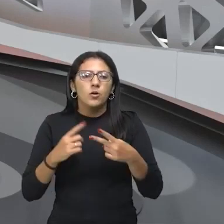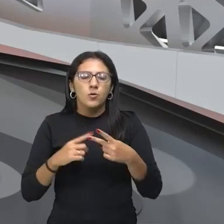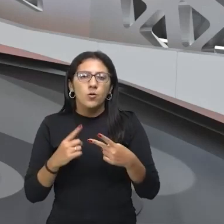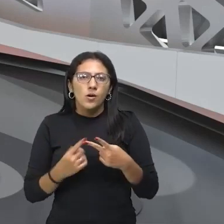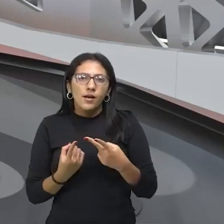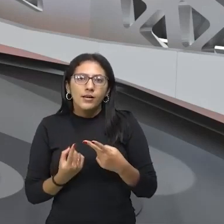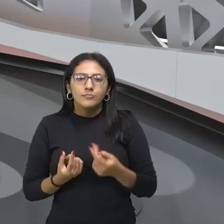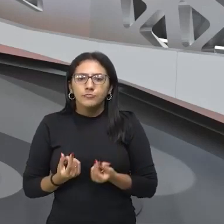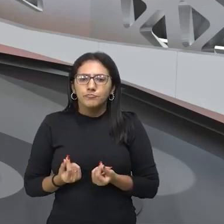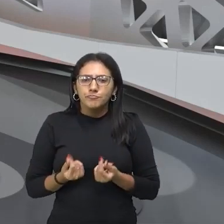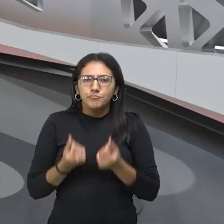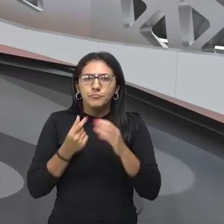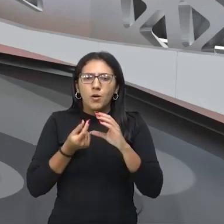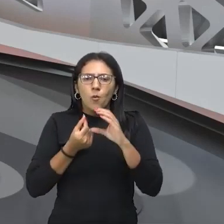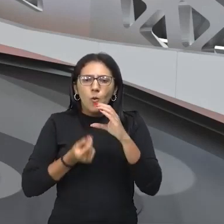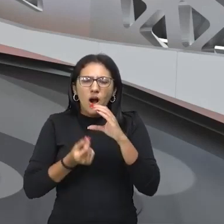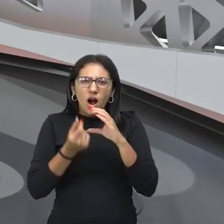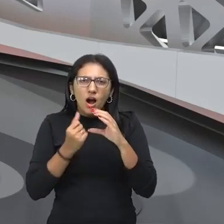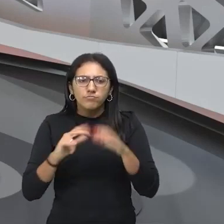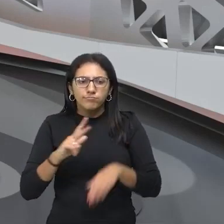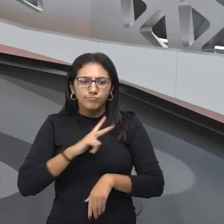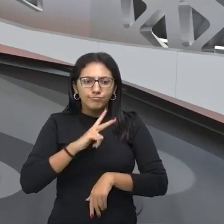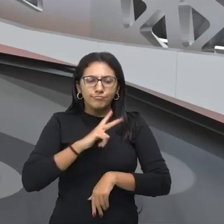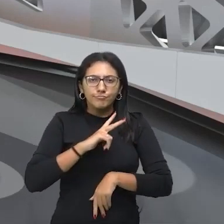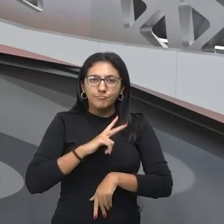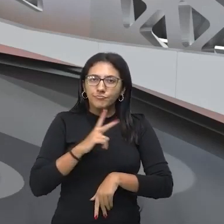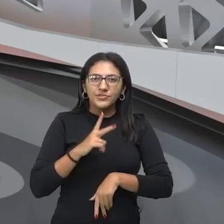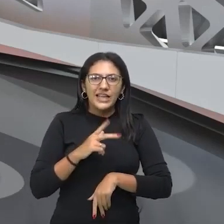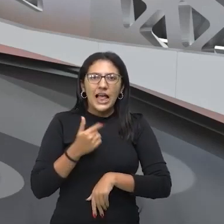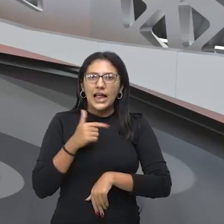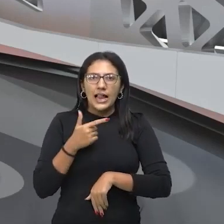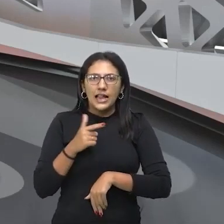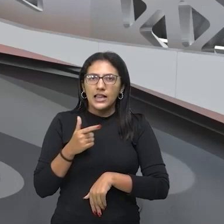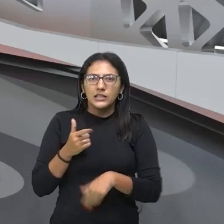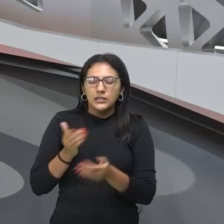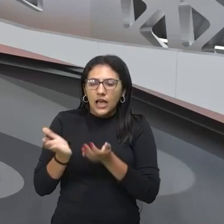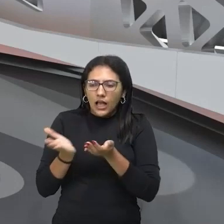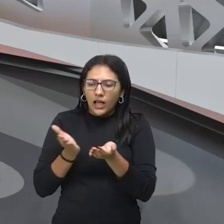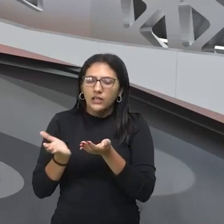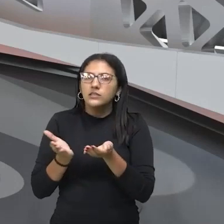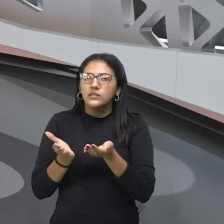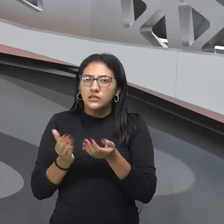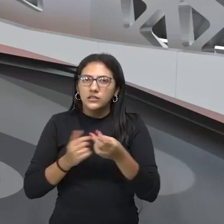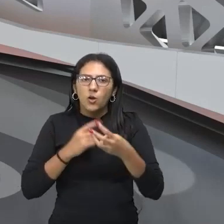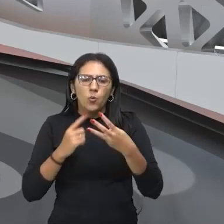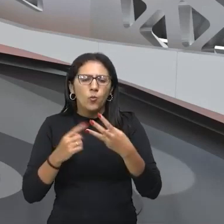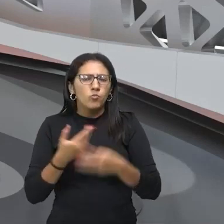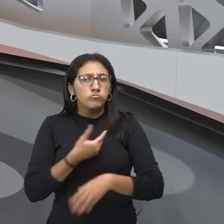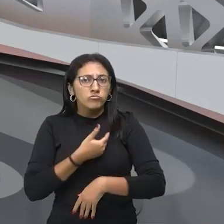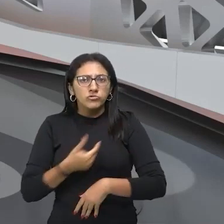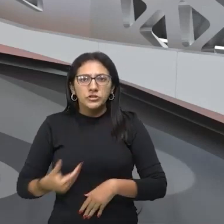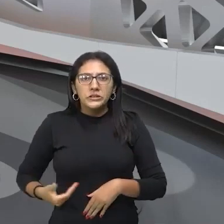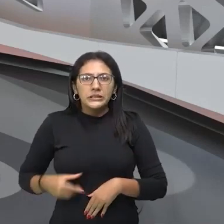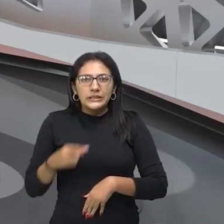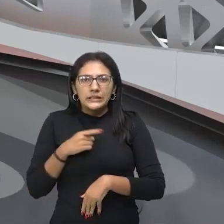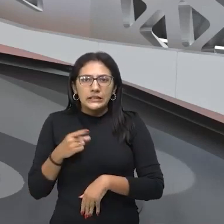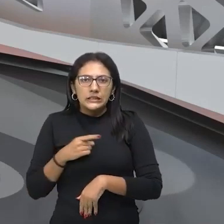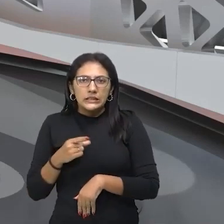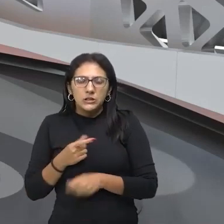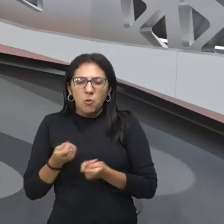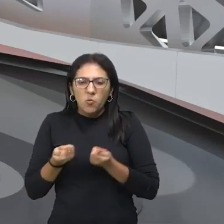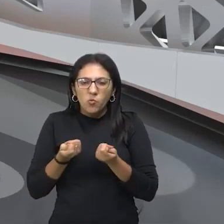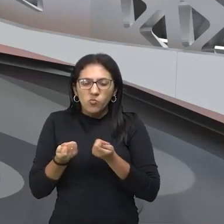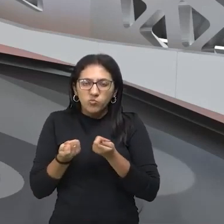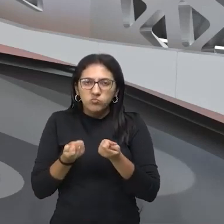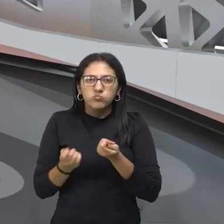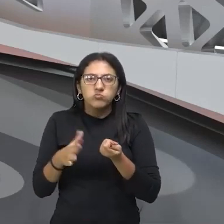O capital privado não tinha acesso às empresas estatais, O Estado controlava boa parte